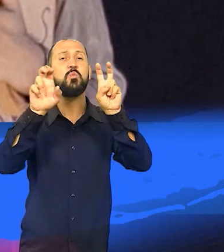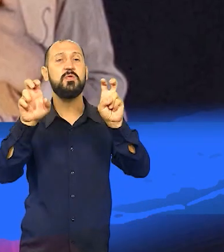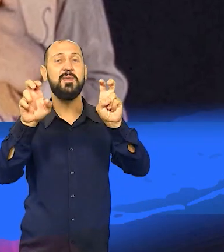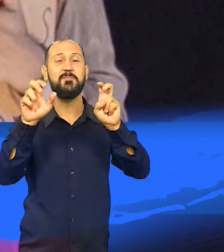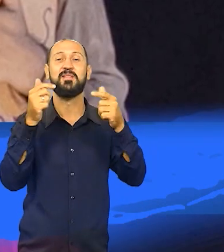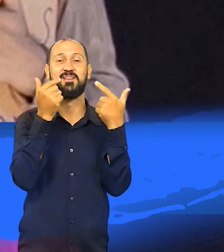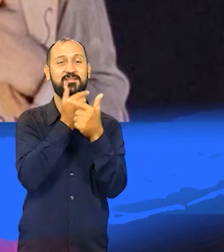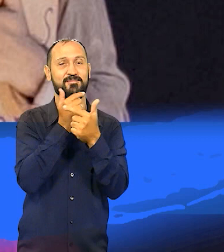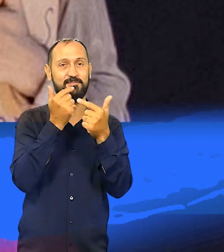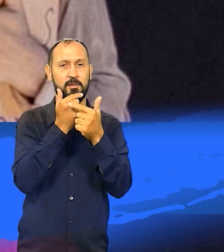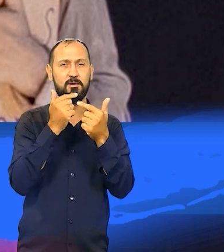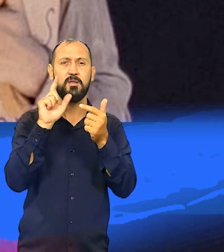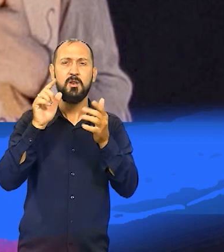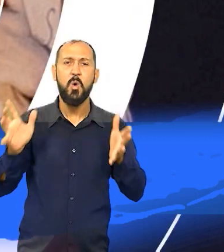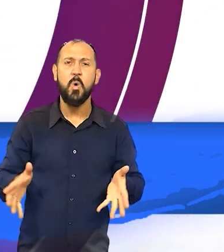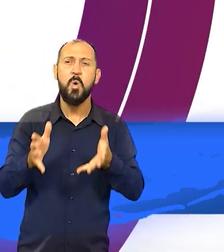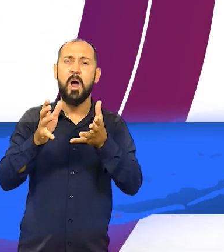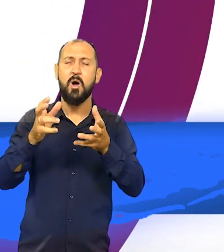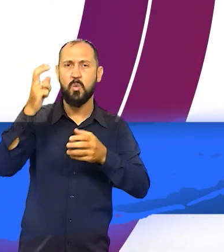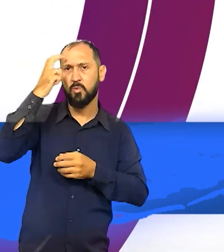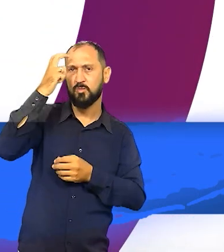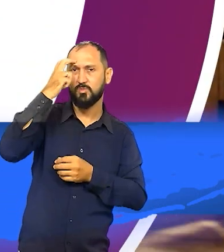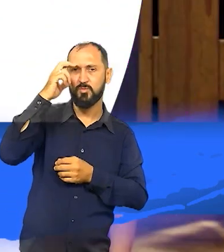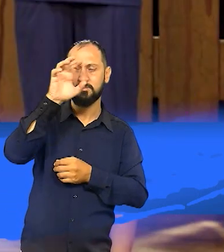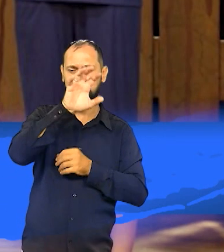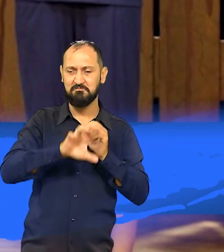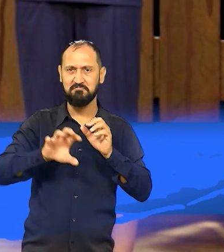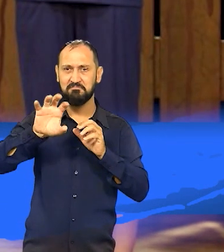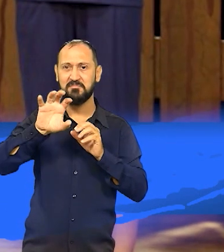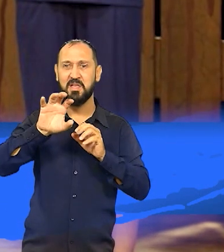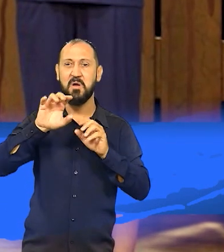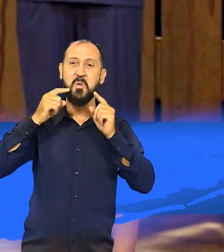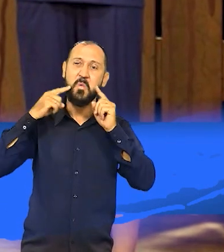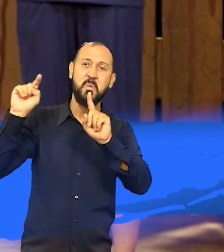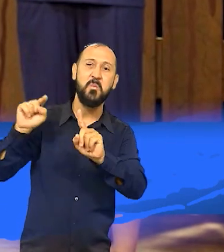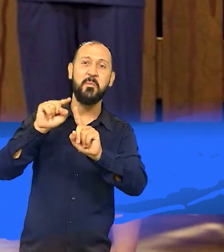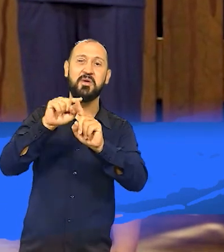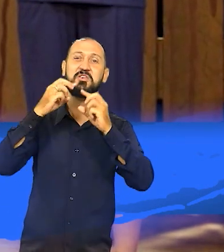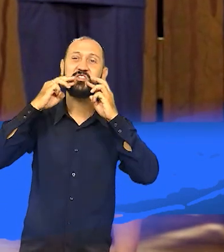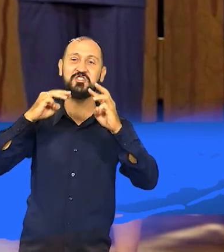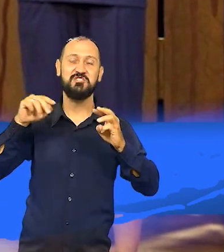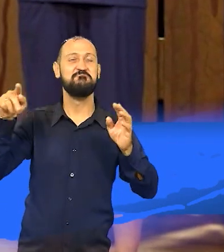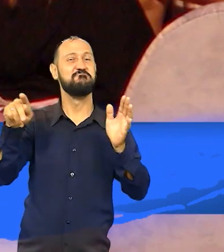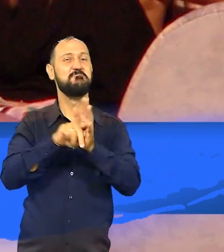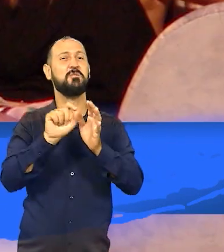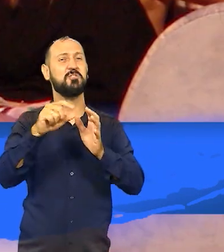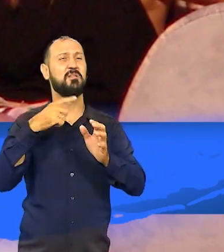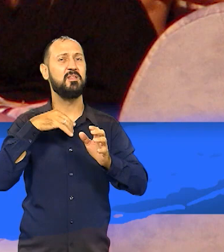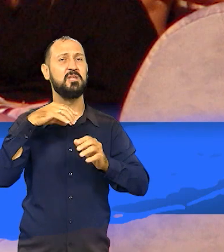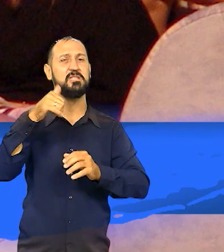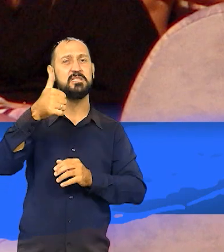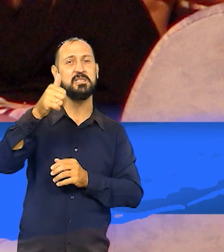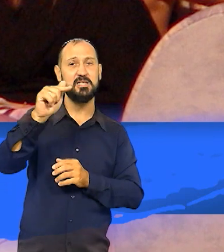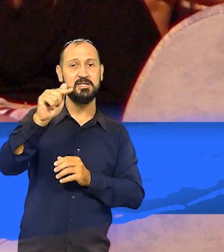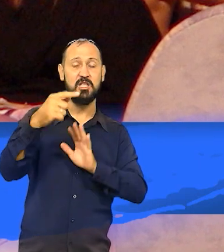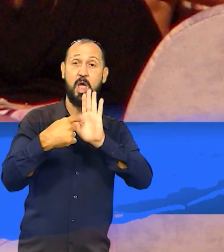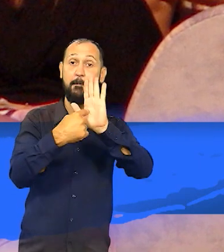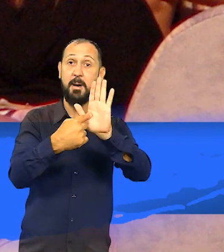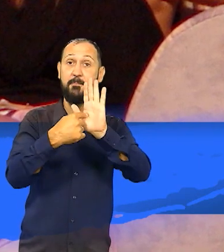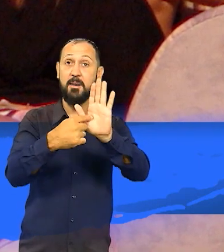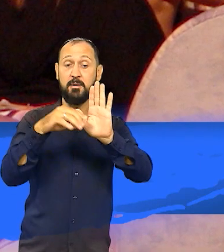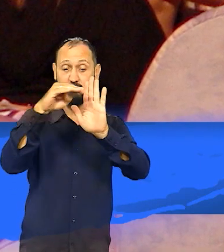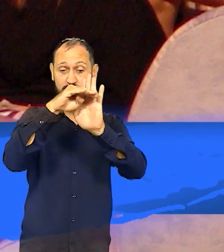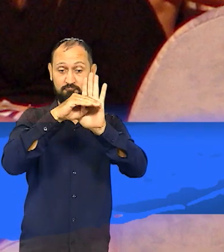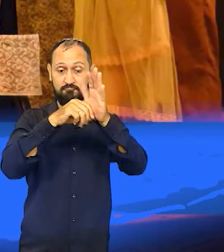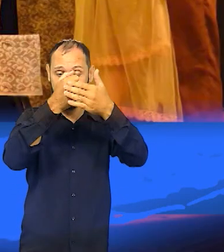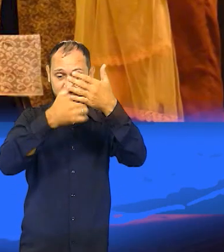ao gênero da comédia. Fomentar a cultura regional é uma das principais missões do Fulano de Tal, que já conta com 17